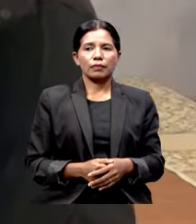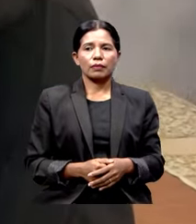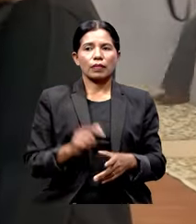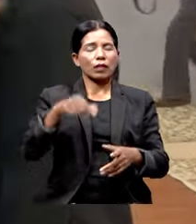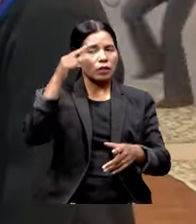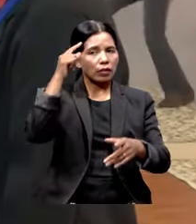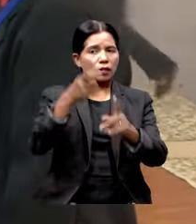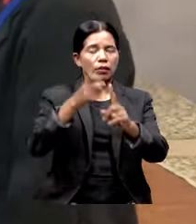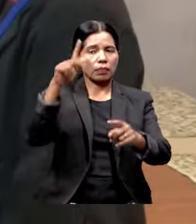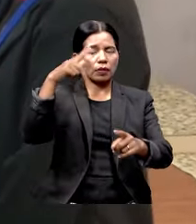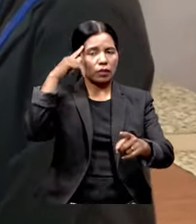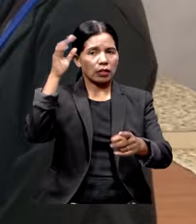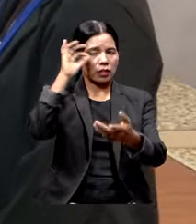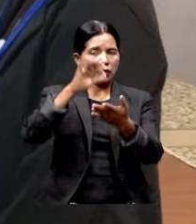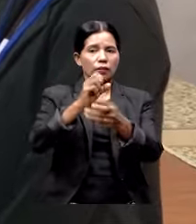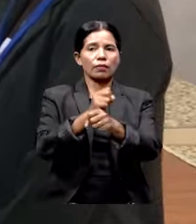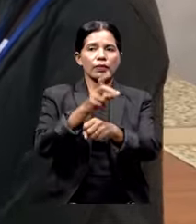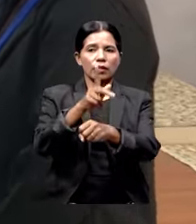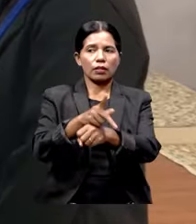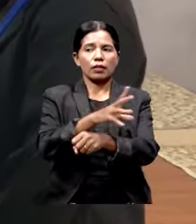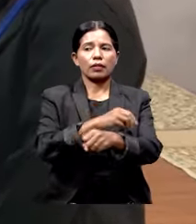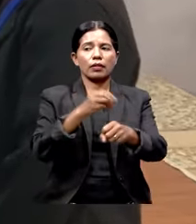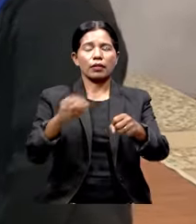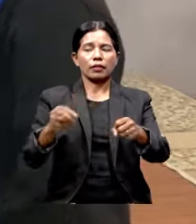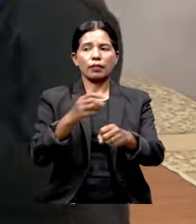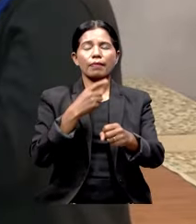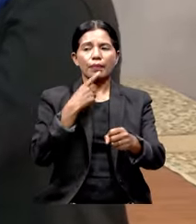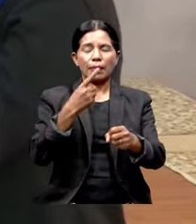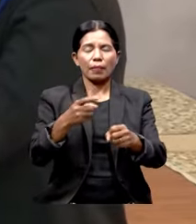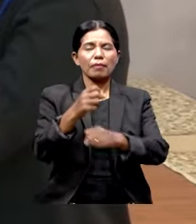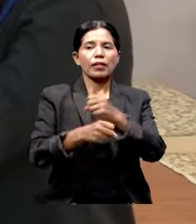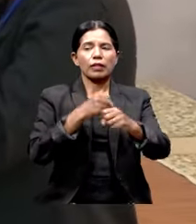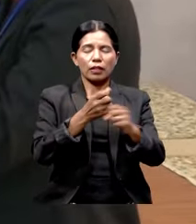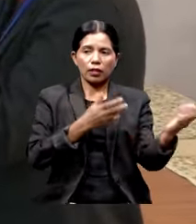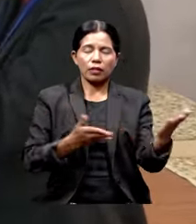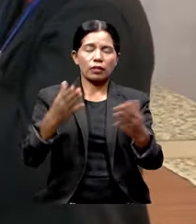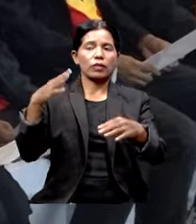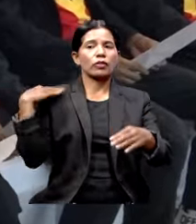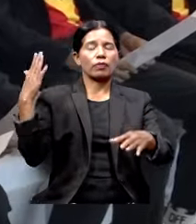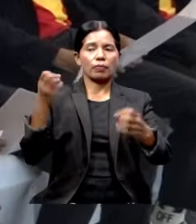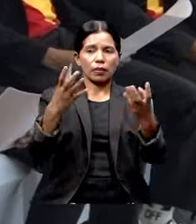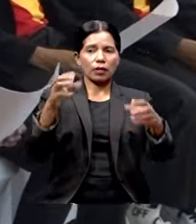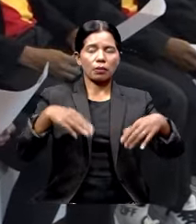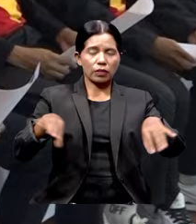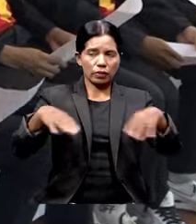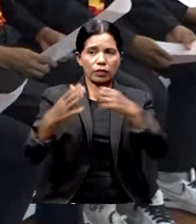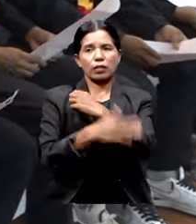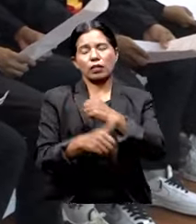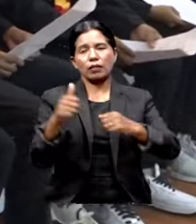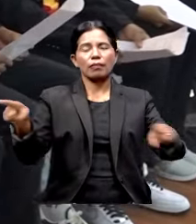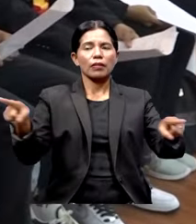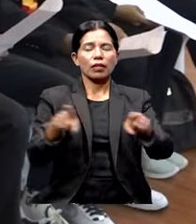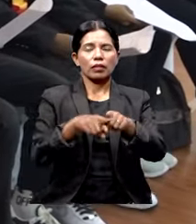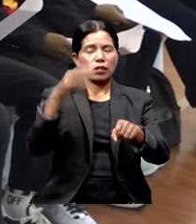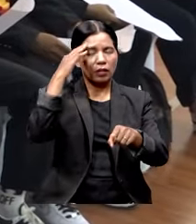Governo Lúcio Política, secretário de Estado de Formação Profissional e Emprego, Caratina Haruka Jovem Barak, para serviço e Raílio Hanesan,